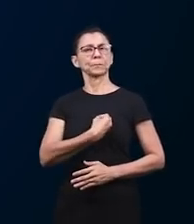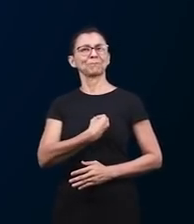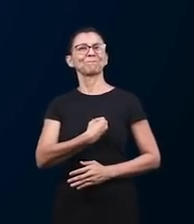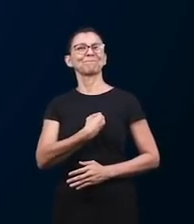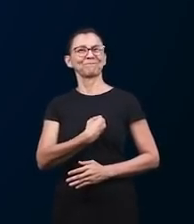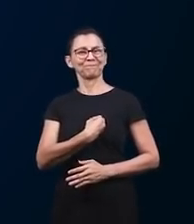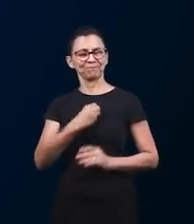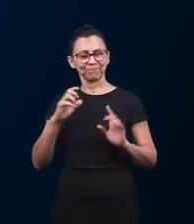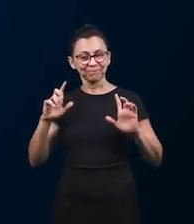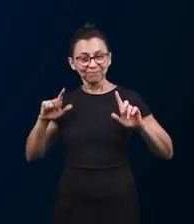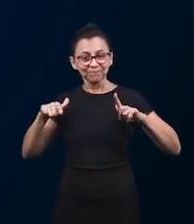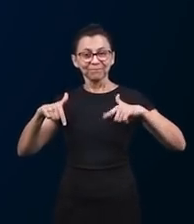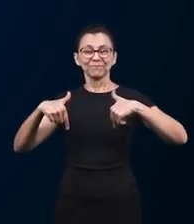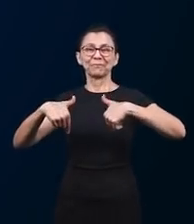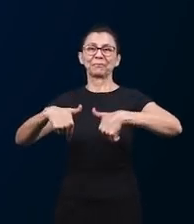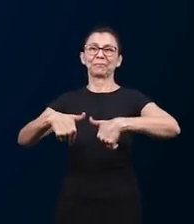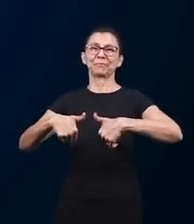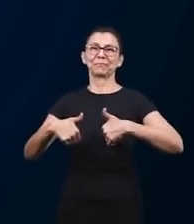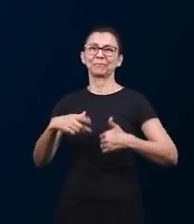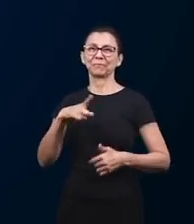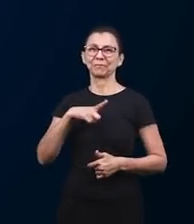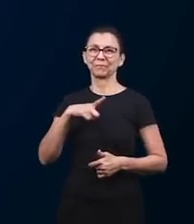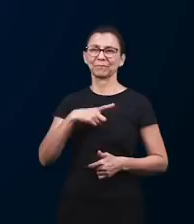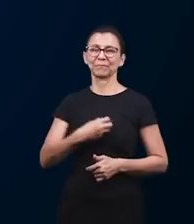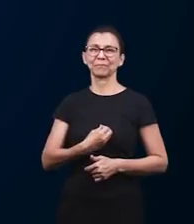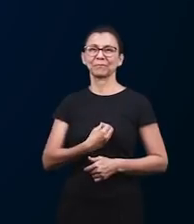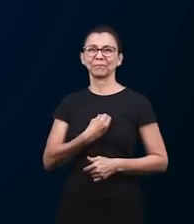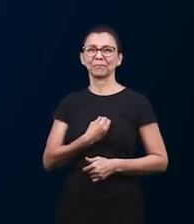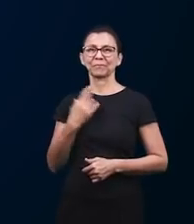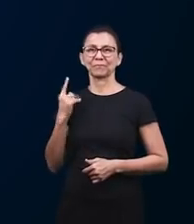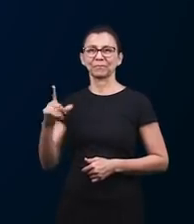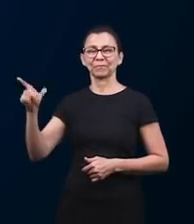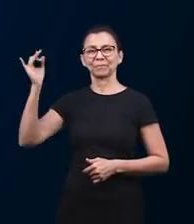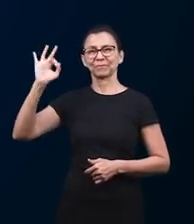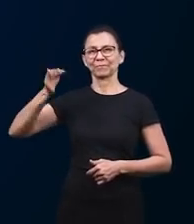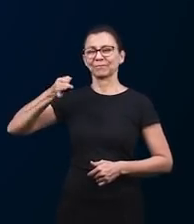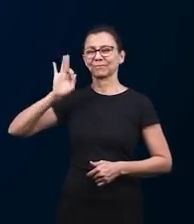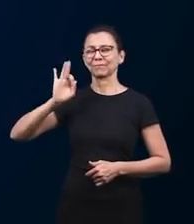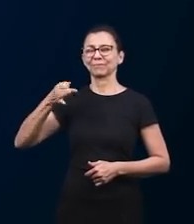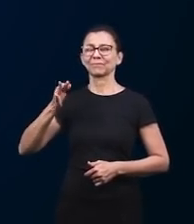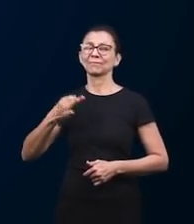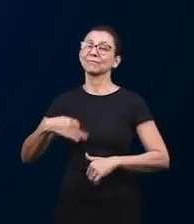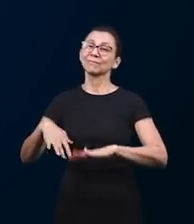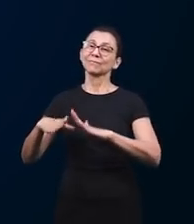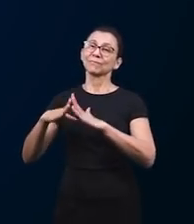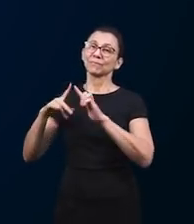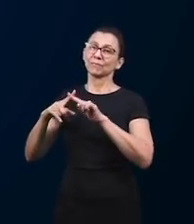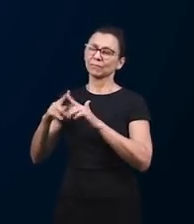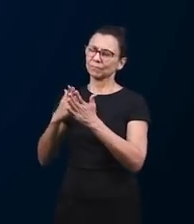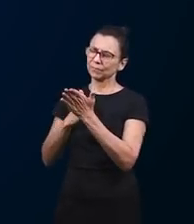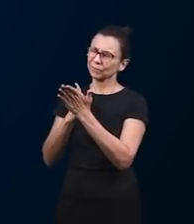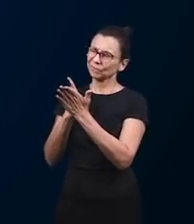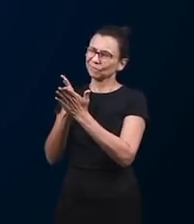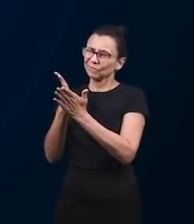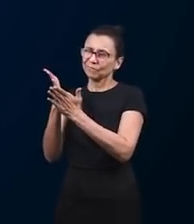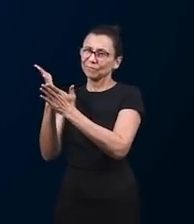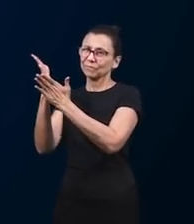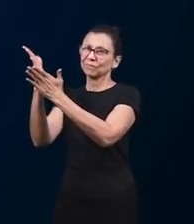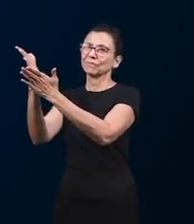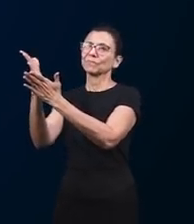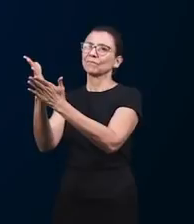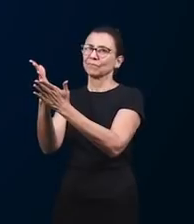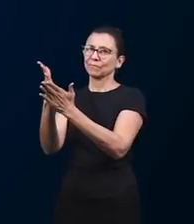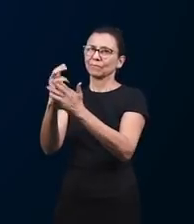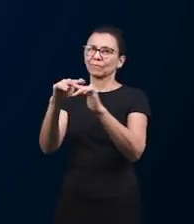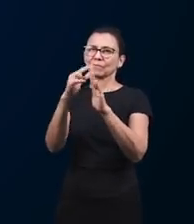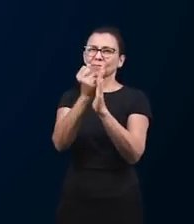que dá ao homem a certeza de uma vida eterna. Assim, esta igreja tem caminhado, norteada pelo sangue e pela